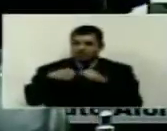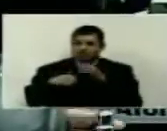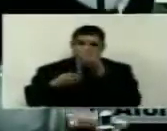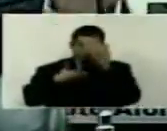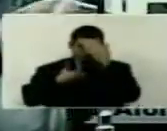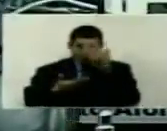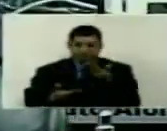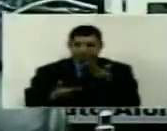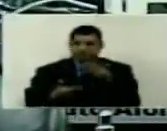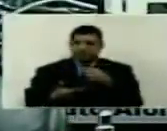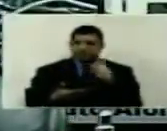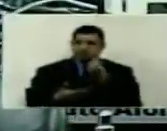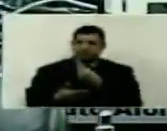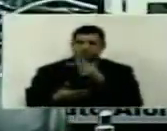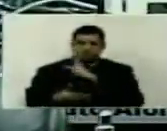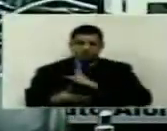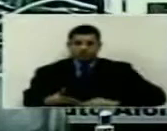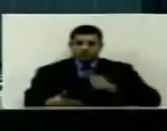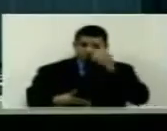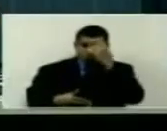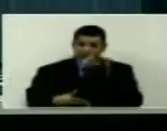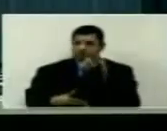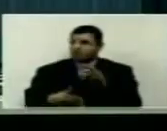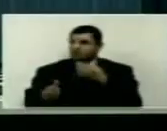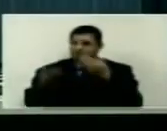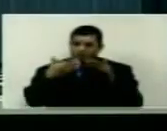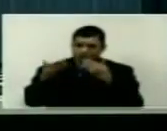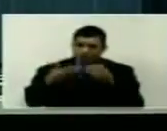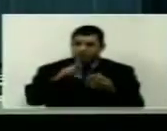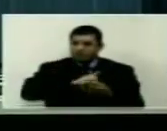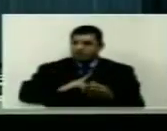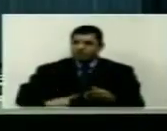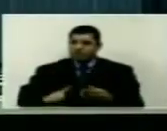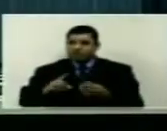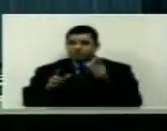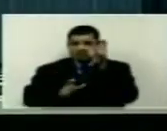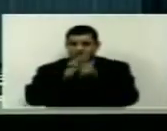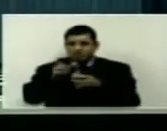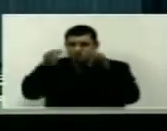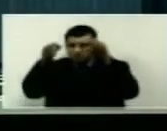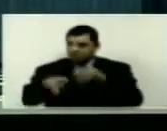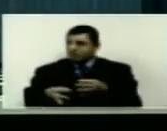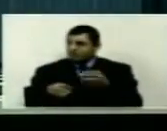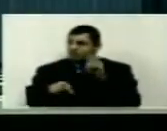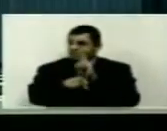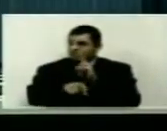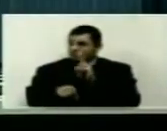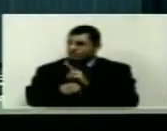desenvolvido. Obrigado, obrigado, senhora presidente. Eu acho que é isso, defender a Zona Franca e de forma paralela buscar